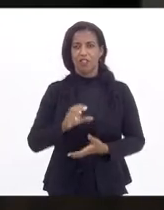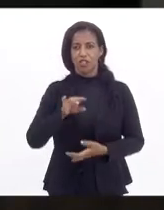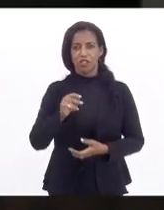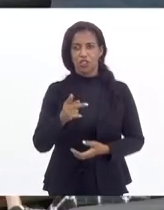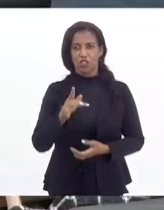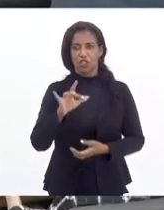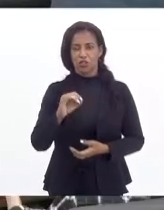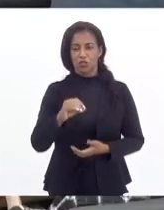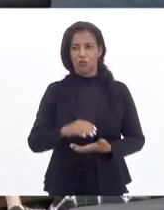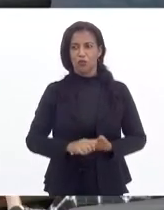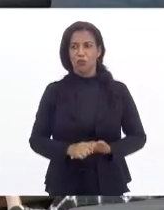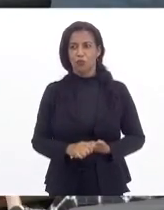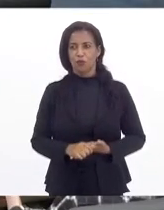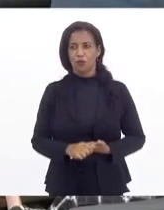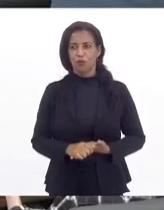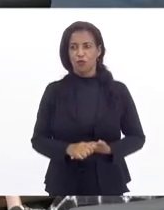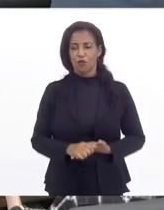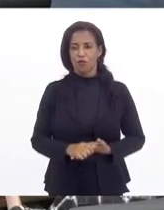Machado.